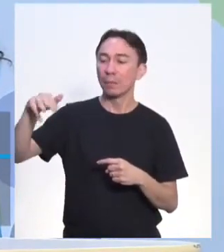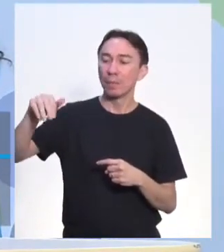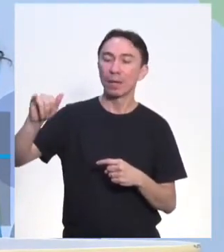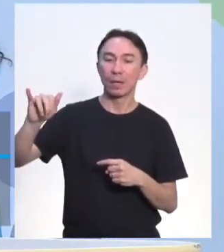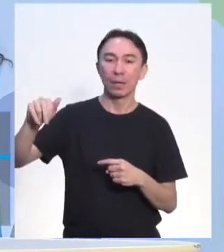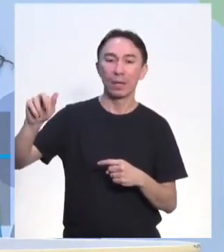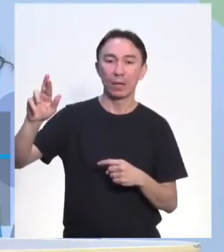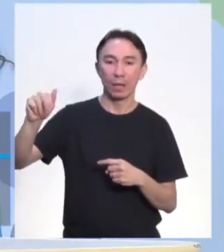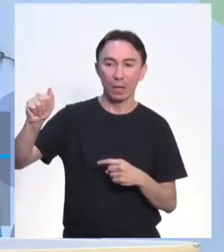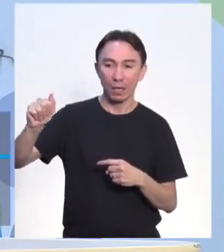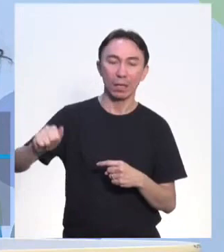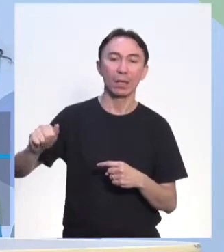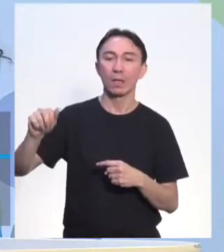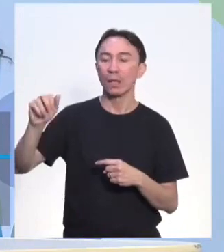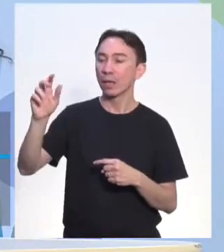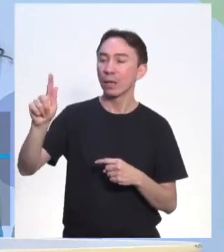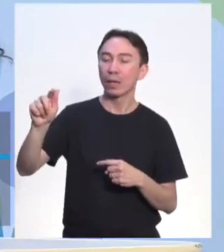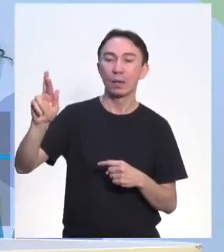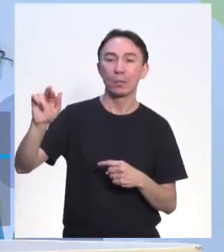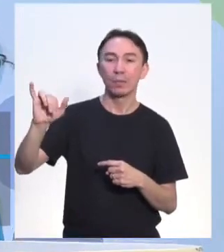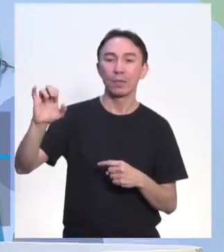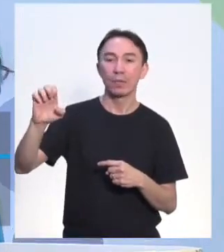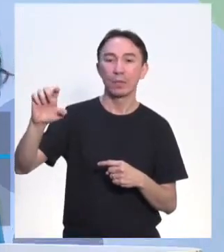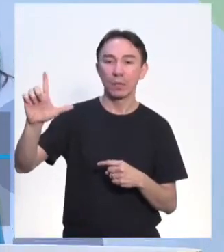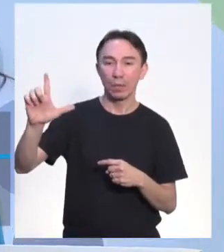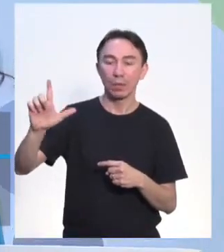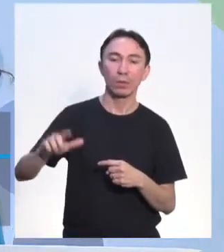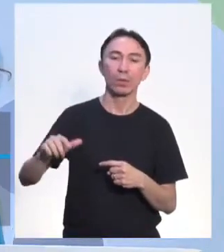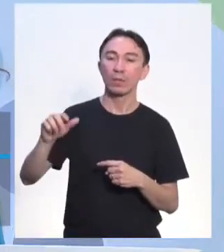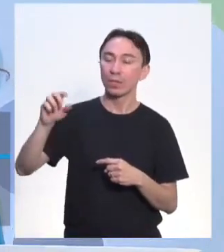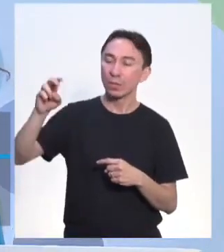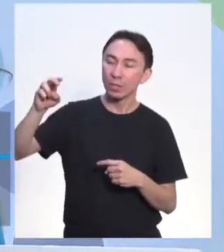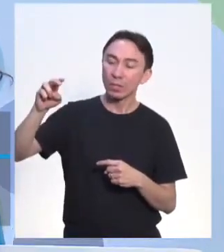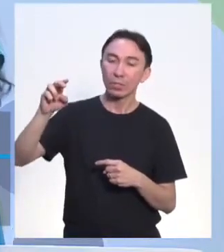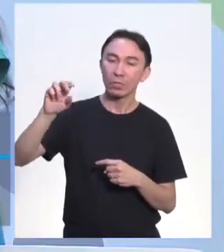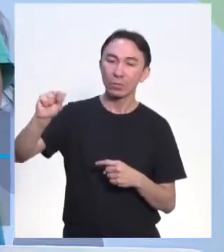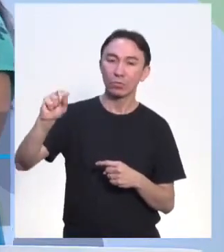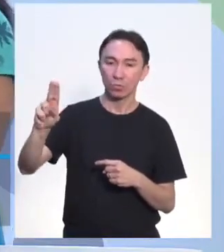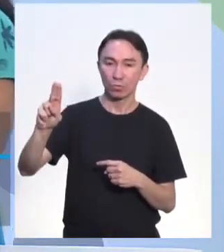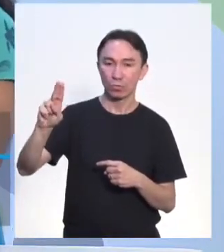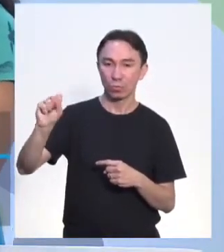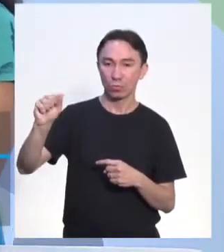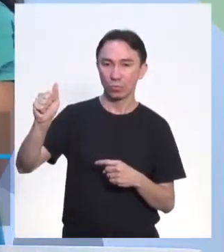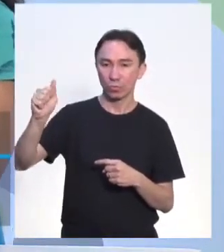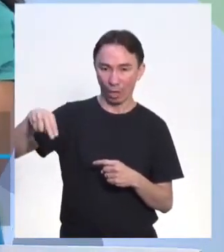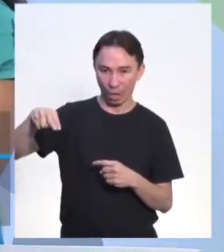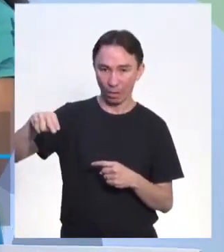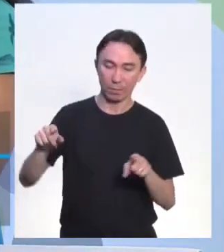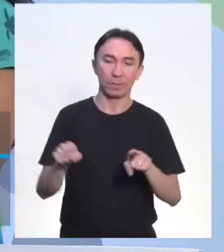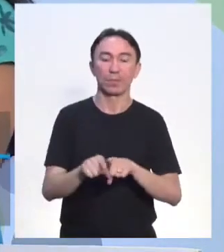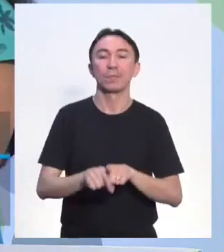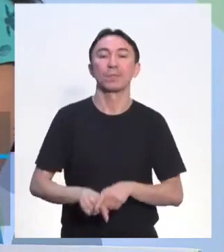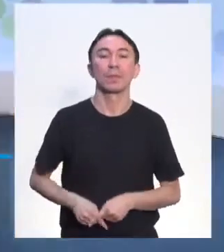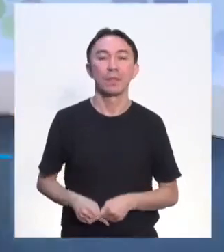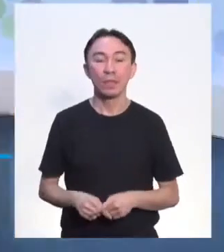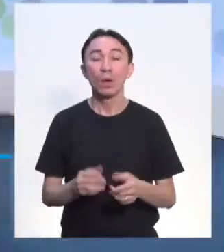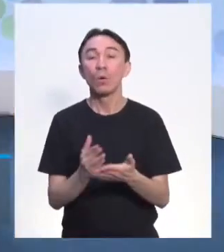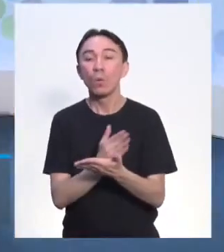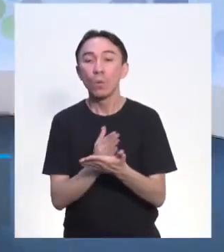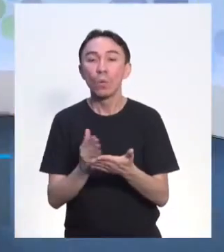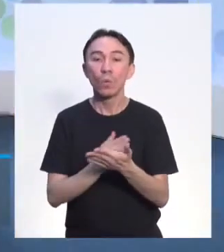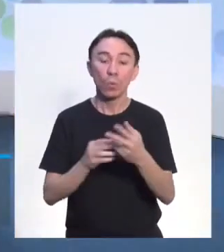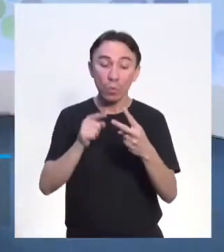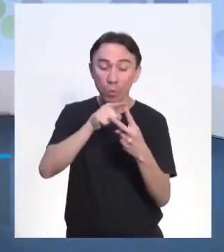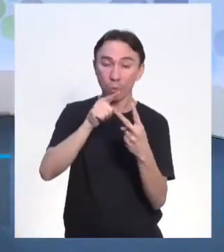o Gabriel, o Hudson, a Nicole e a Susan. Nós tivemos dois alunos que pediram que